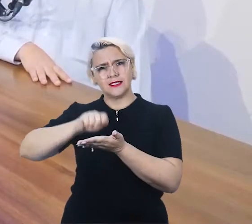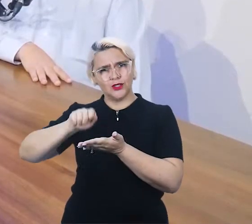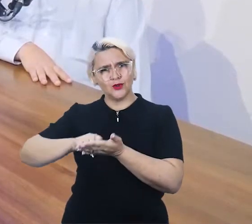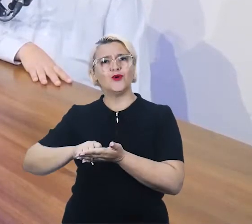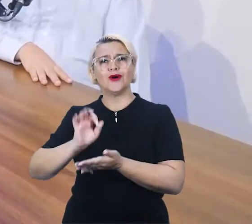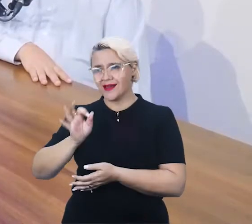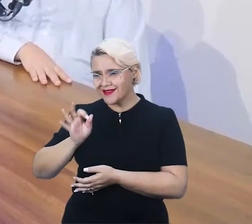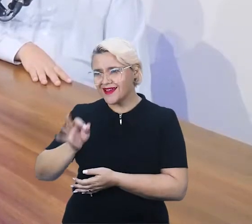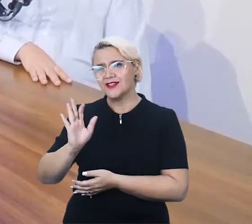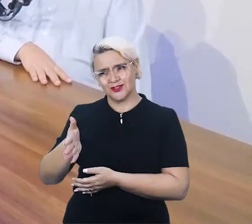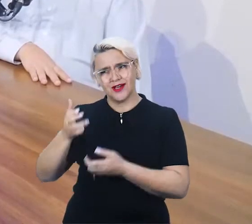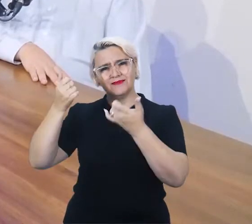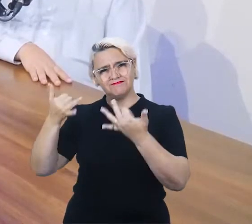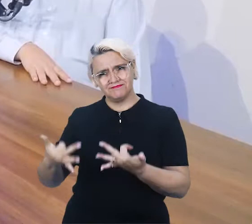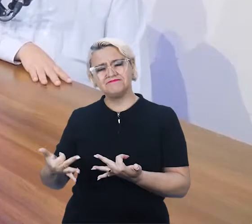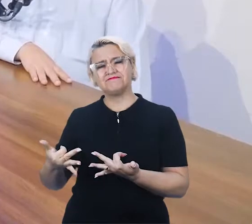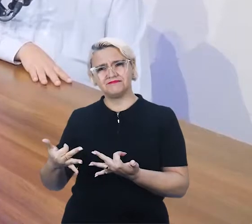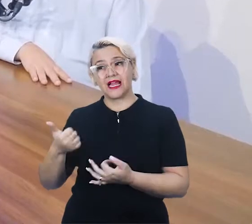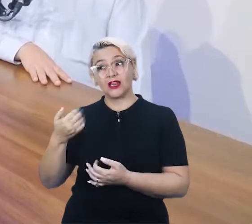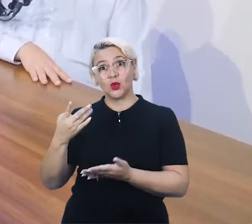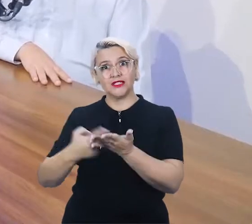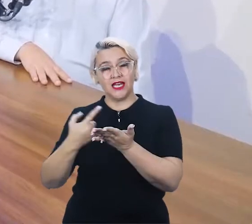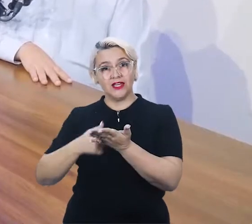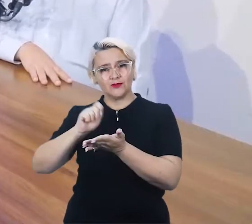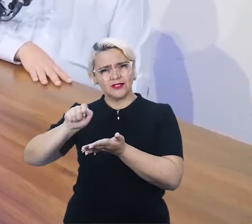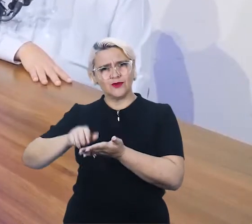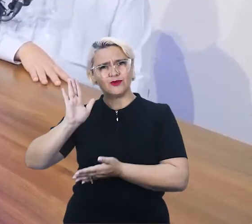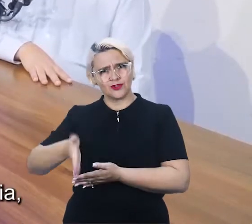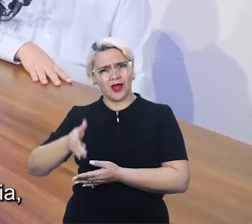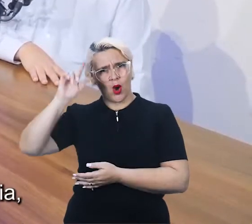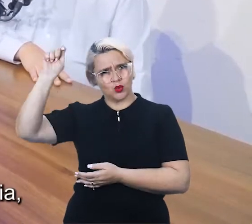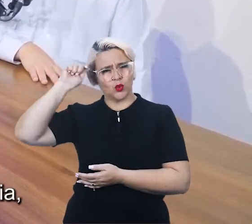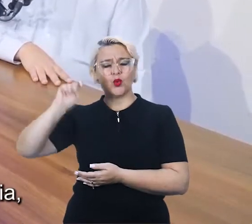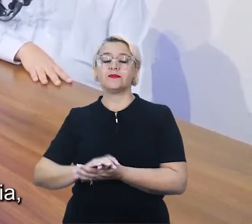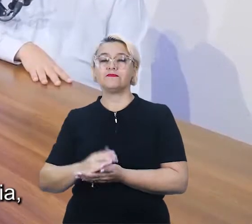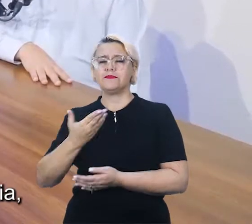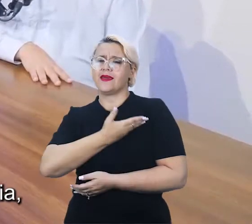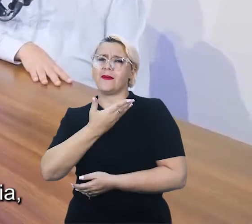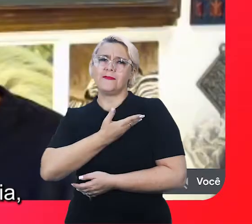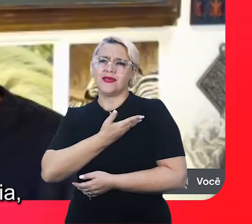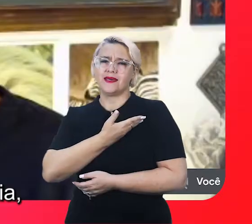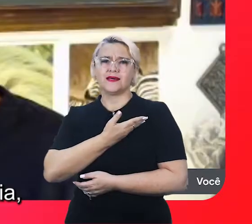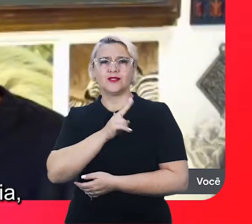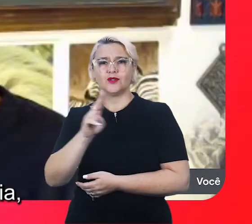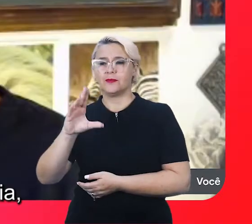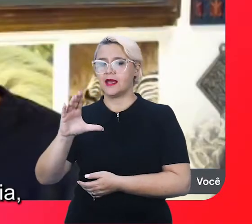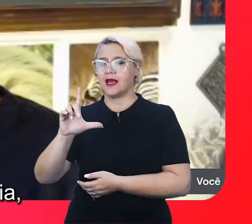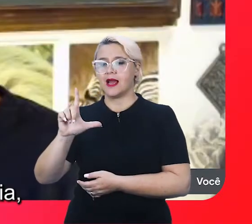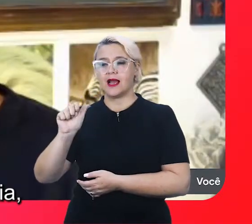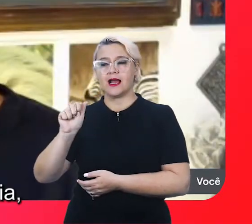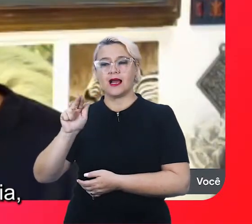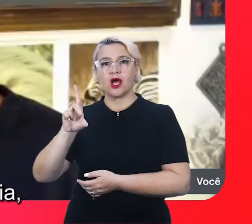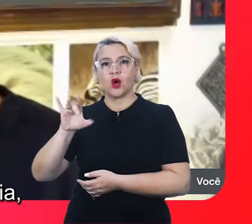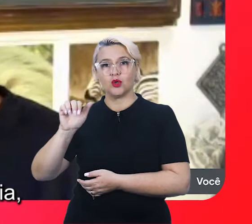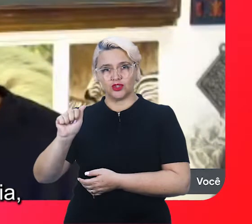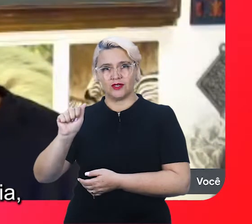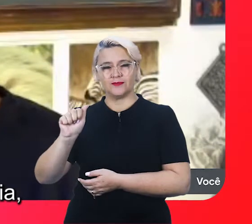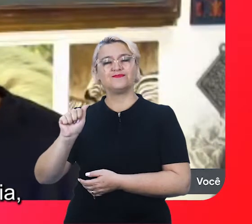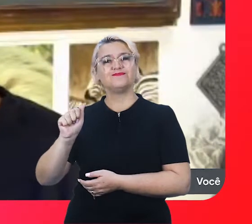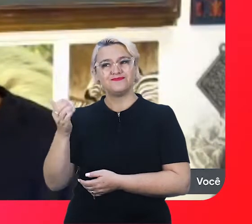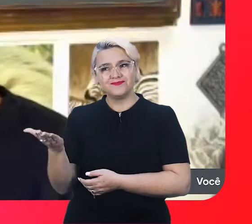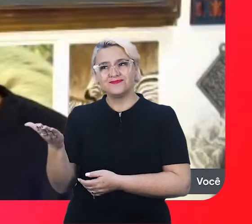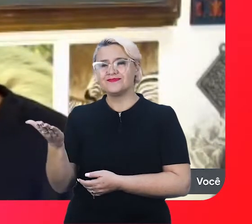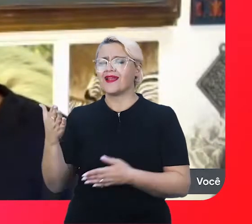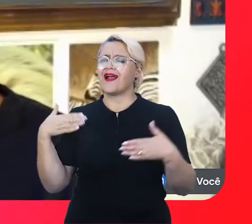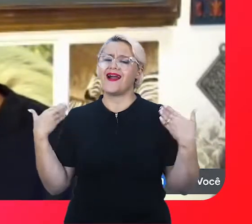escritora, né? Falei aqui que escreveu 14 livros. A minha amiga Cláudia Werneck.